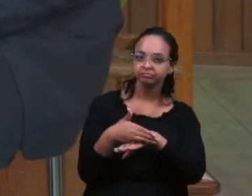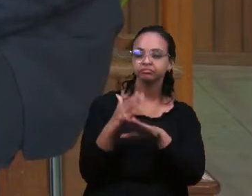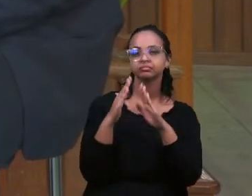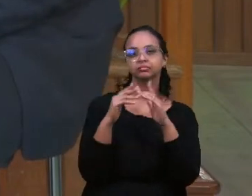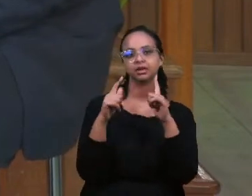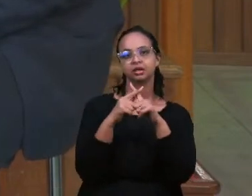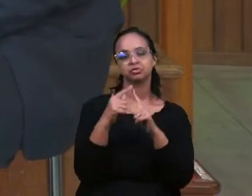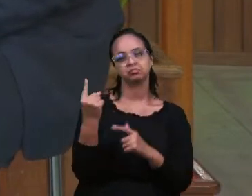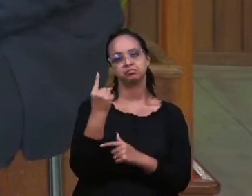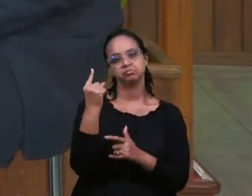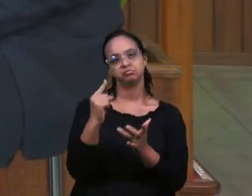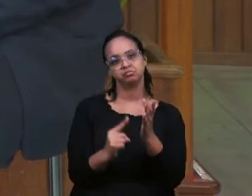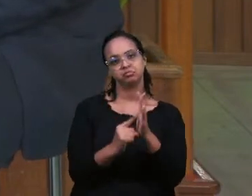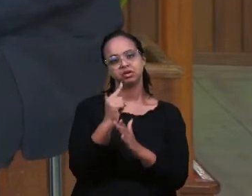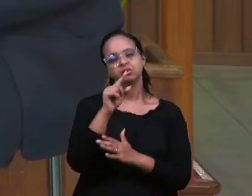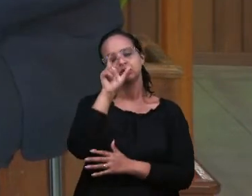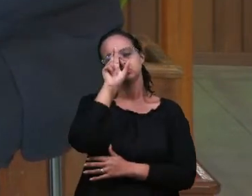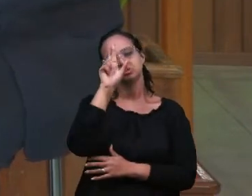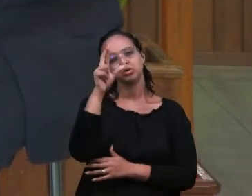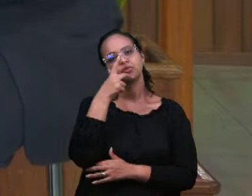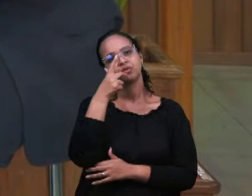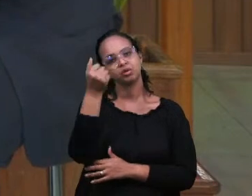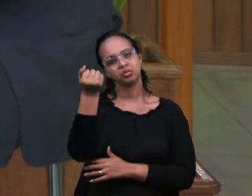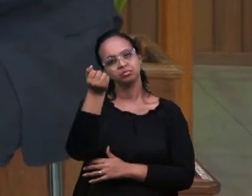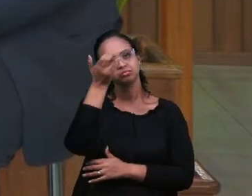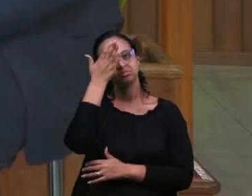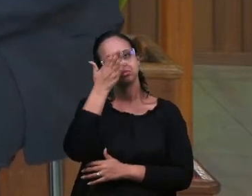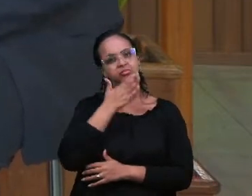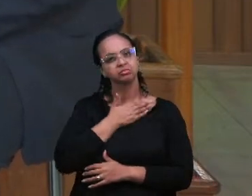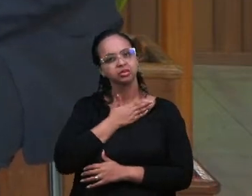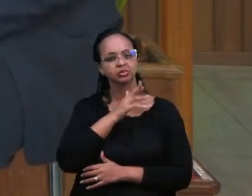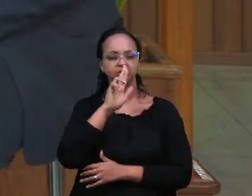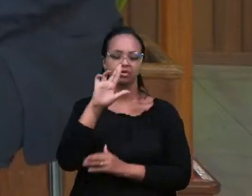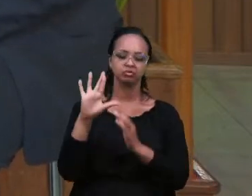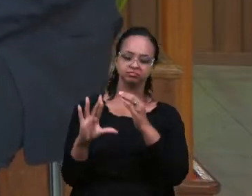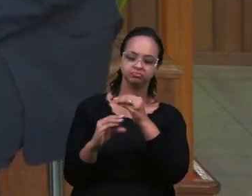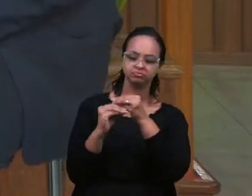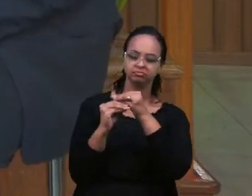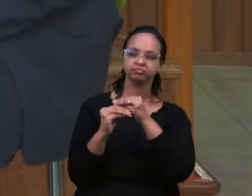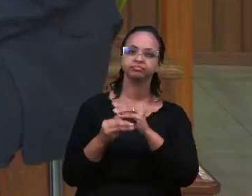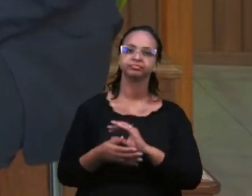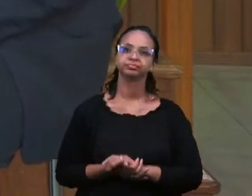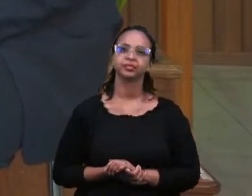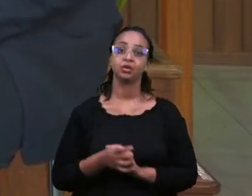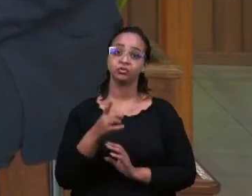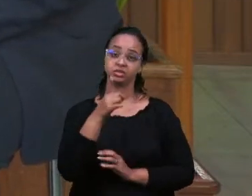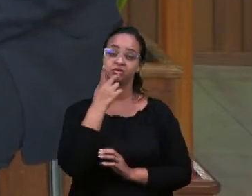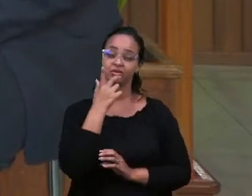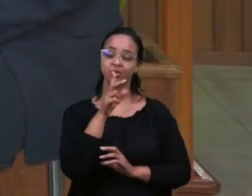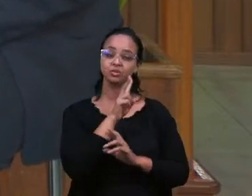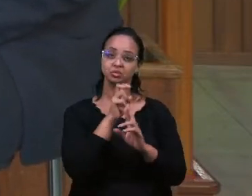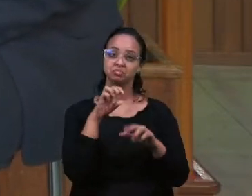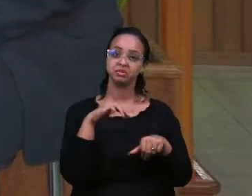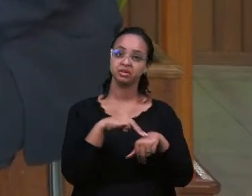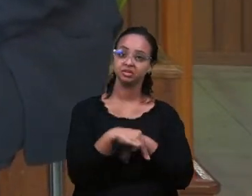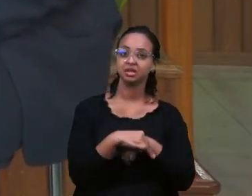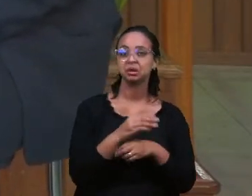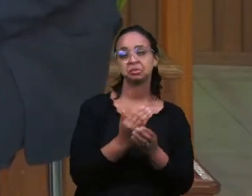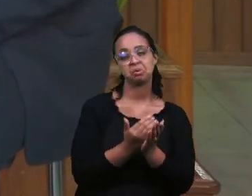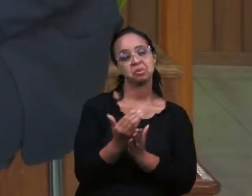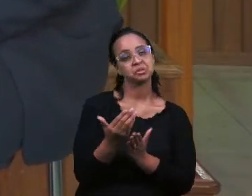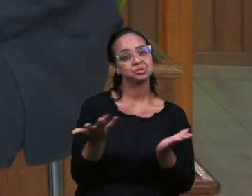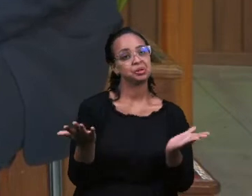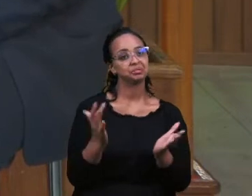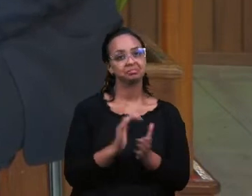primeira vez. Aí o Senhor falou comigo. O Senhor foi completando as coisas, né? E aí você falou do ministério. Começou aí. O